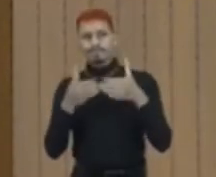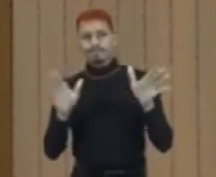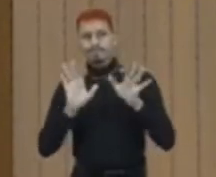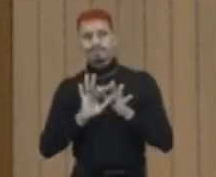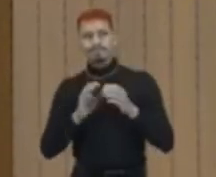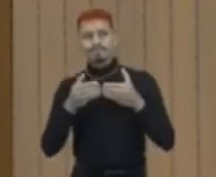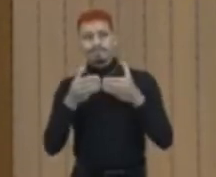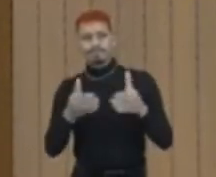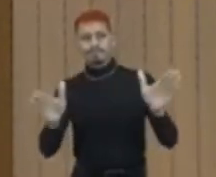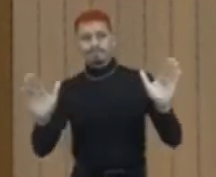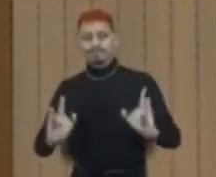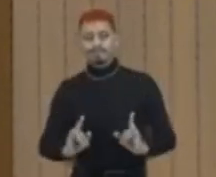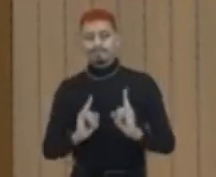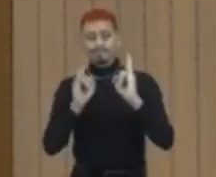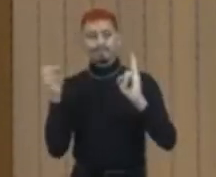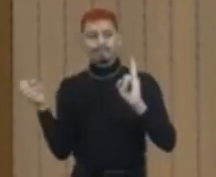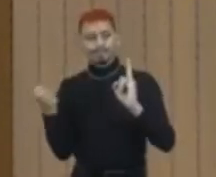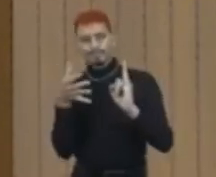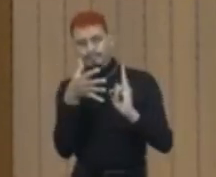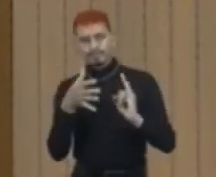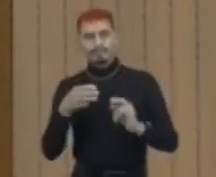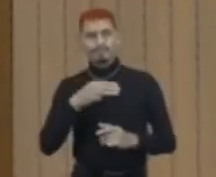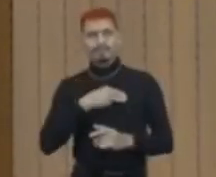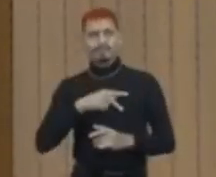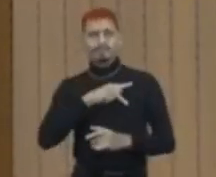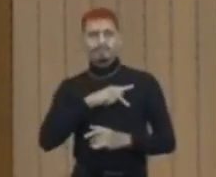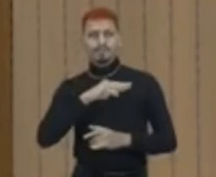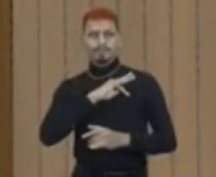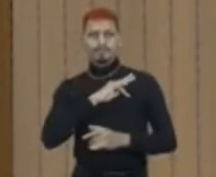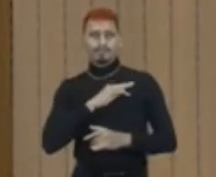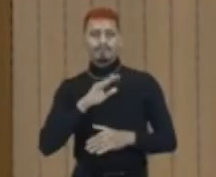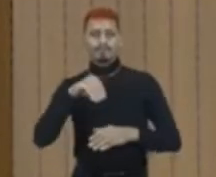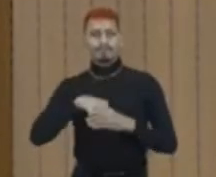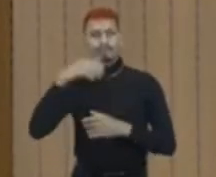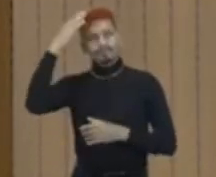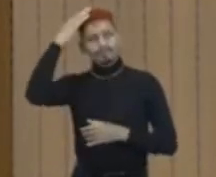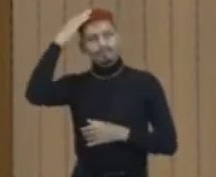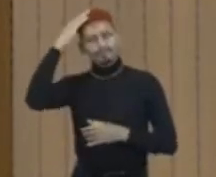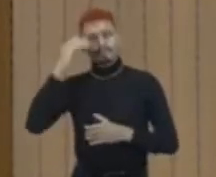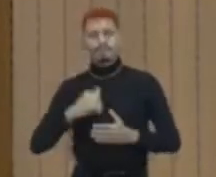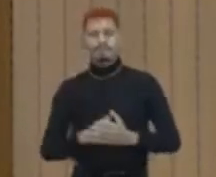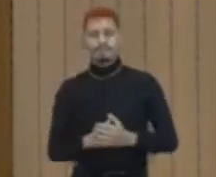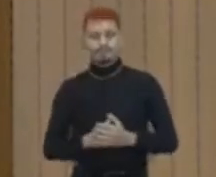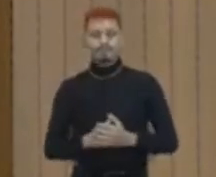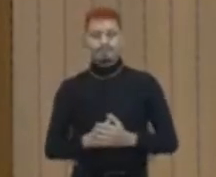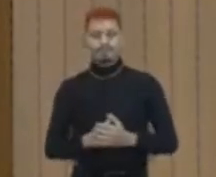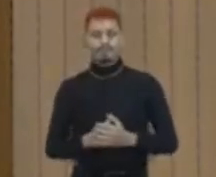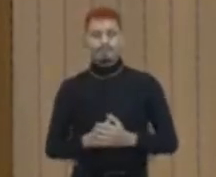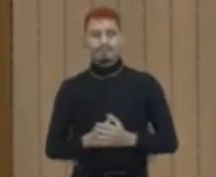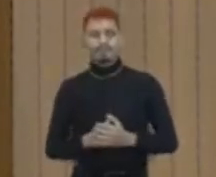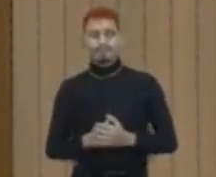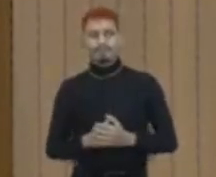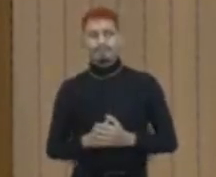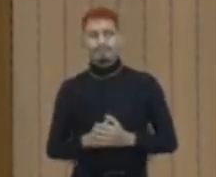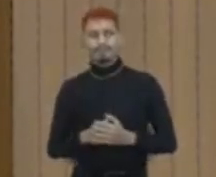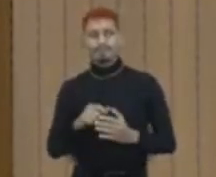novo edifício sede da Procuradoria da República no Estado do Pará. Uma obra, como disse o nosso